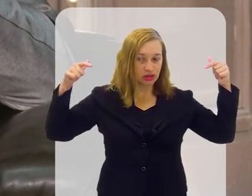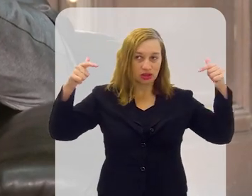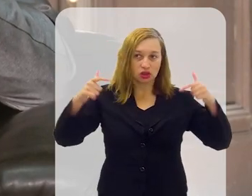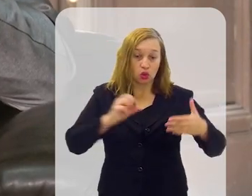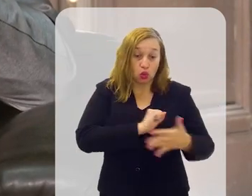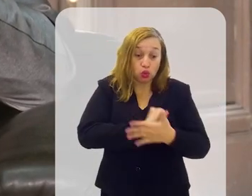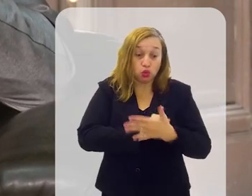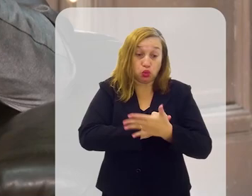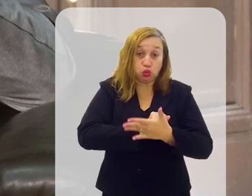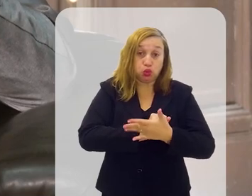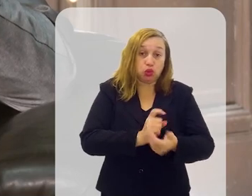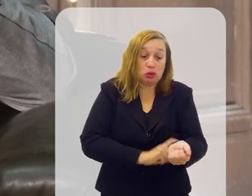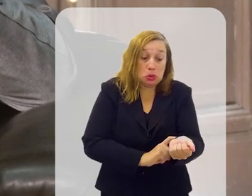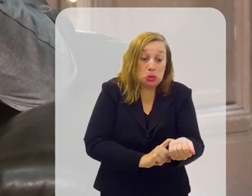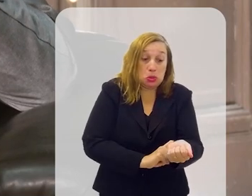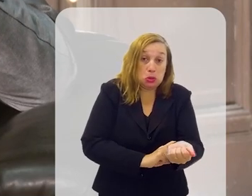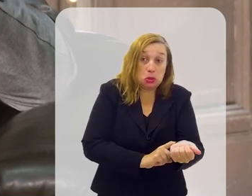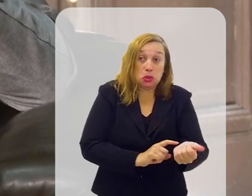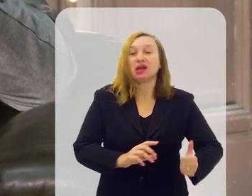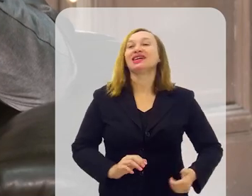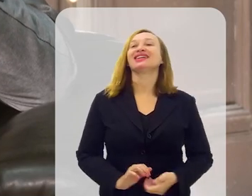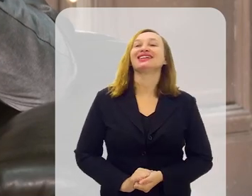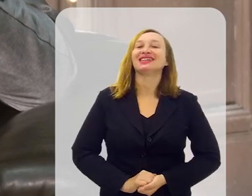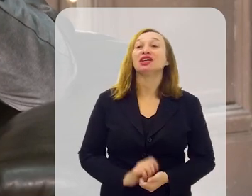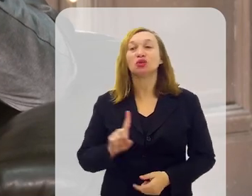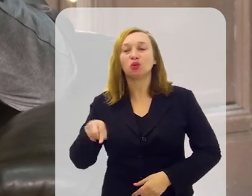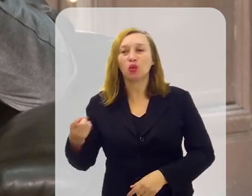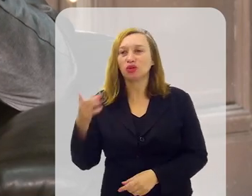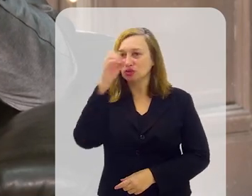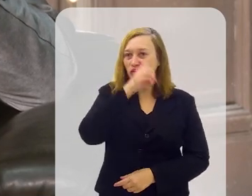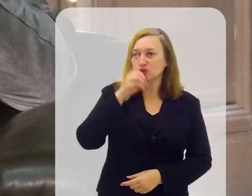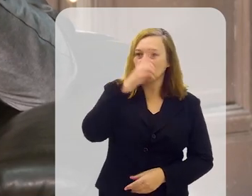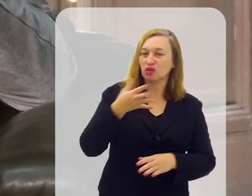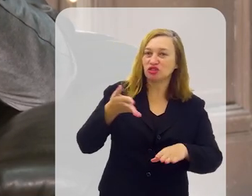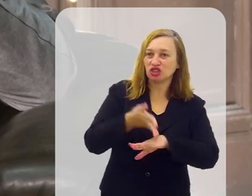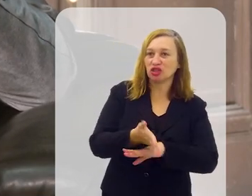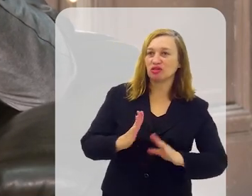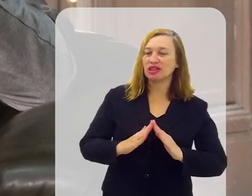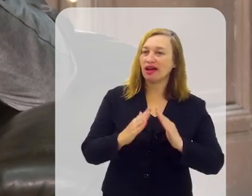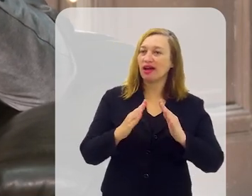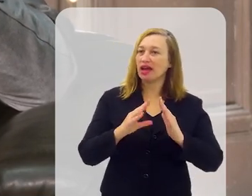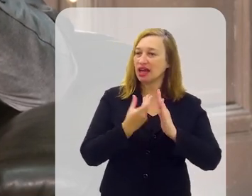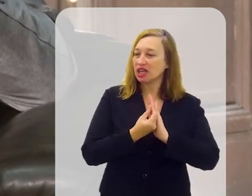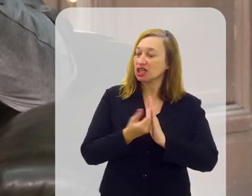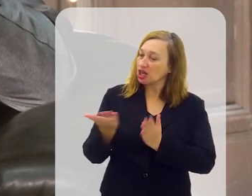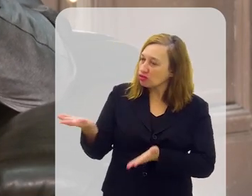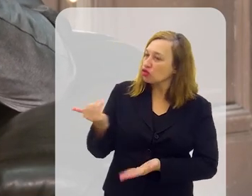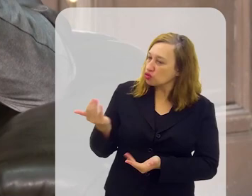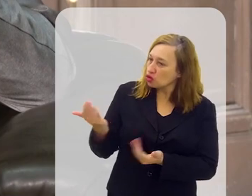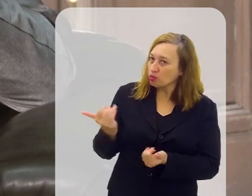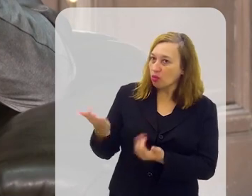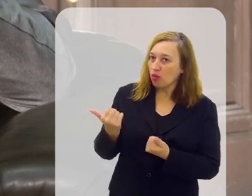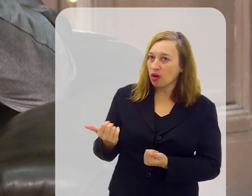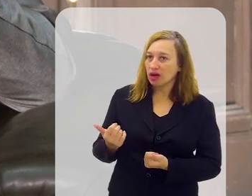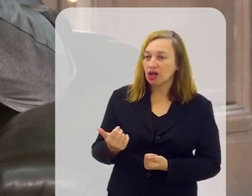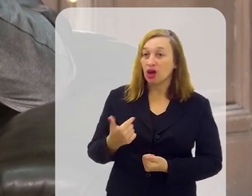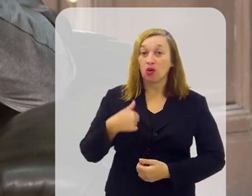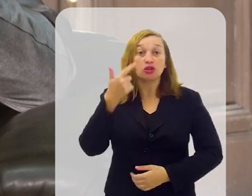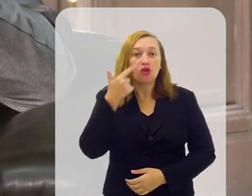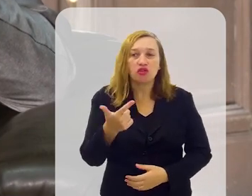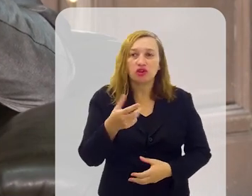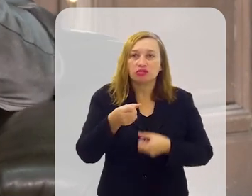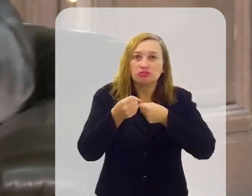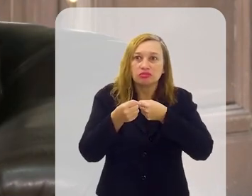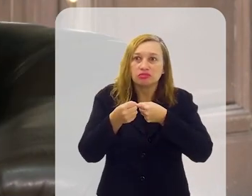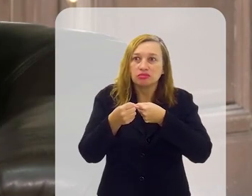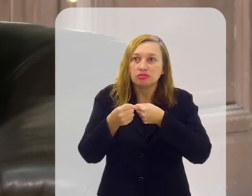aquela coisa? O coração né? Aí, no outro domingo, quando a gente chegou na igreja, ele já fez assim. E nós já...